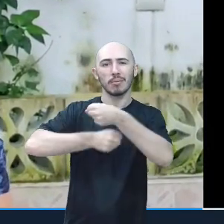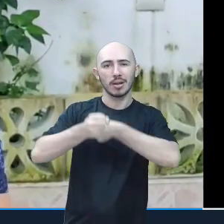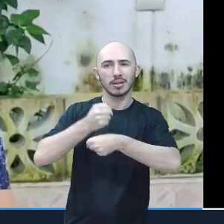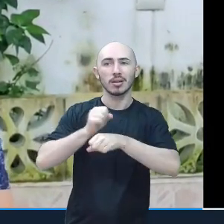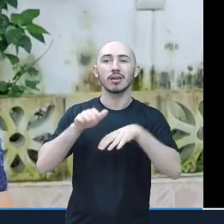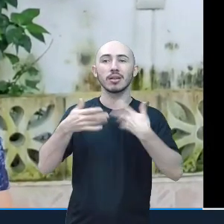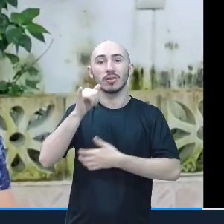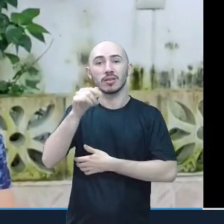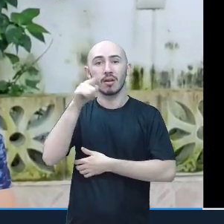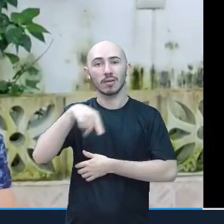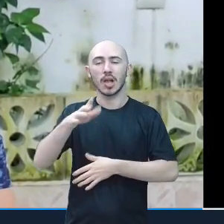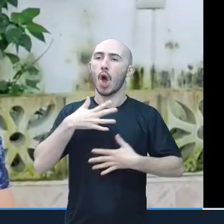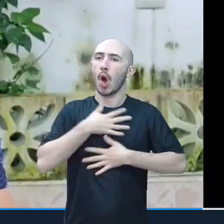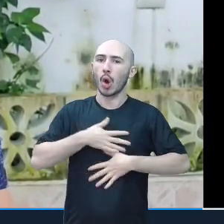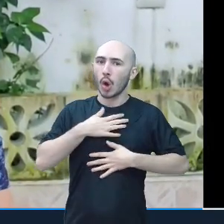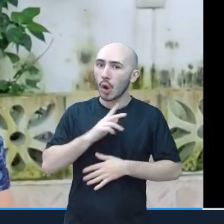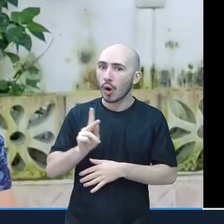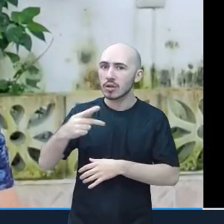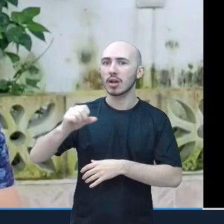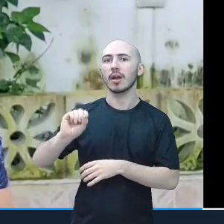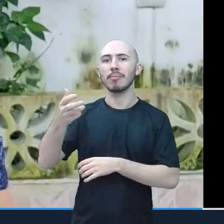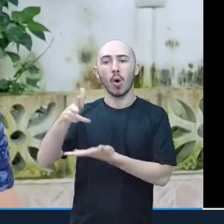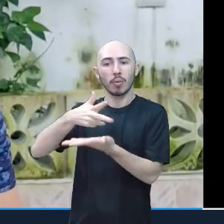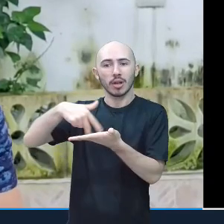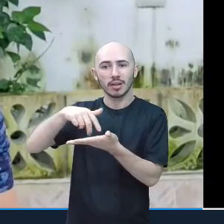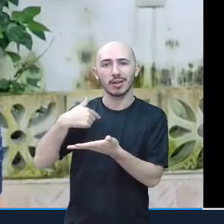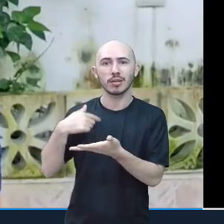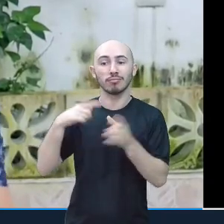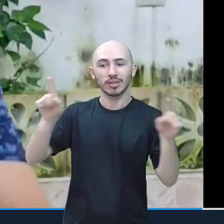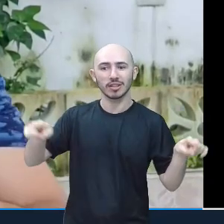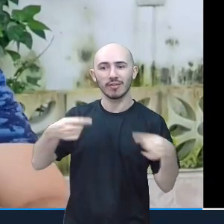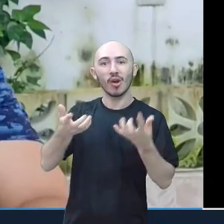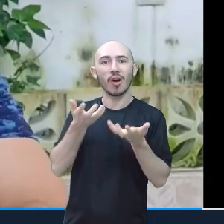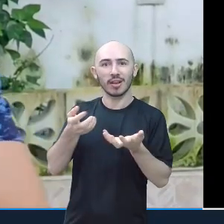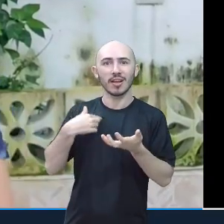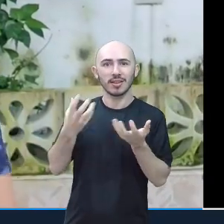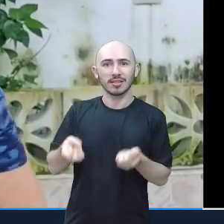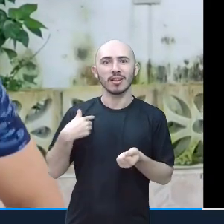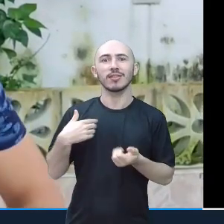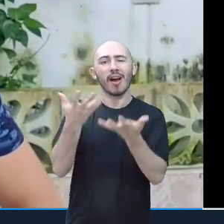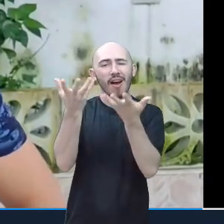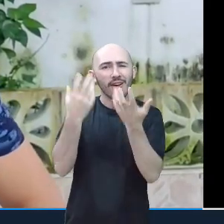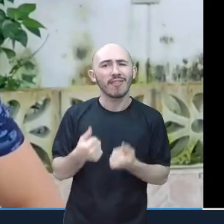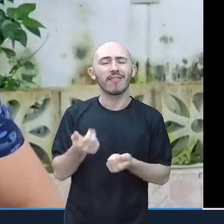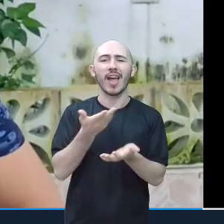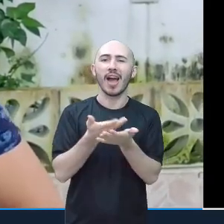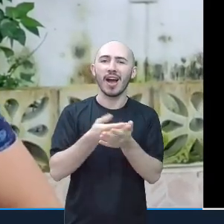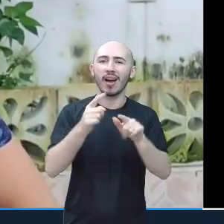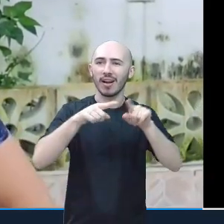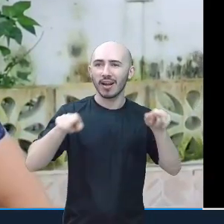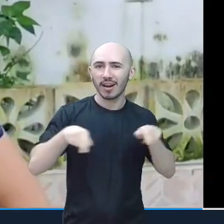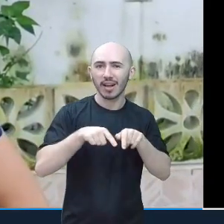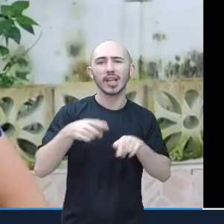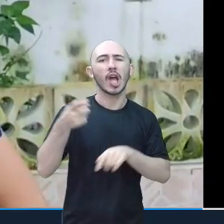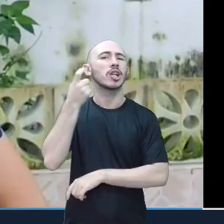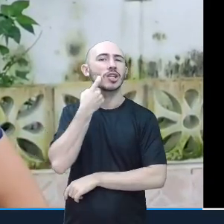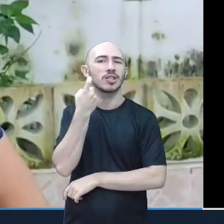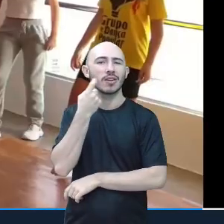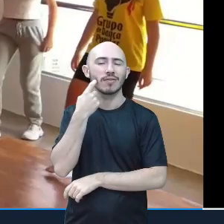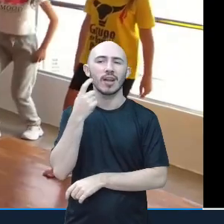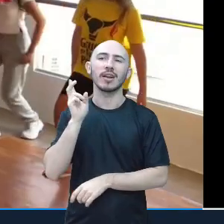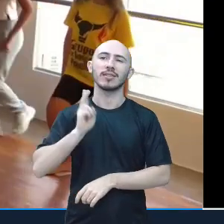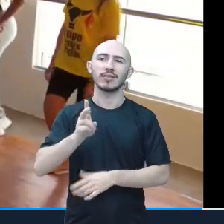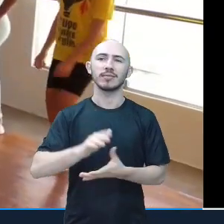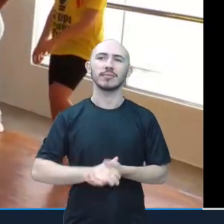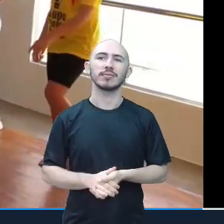um K-popper e gosta muito de dançar ou quer se desafiar, venha fazer aulas comigo aqui no Estúdio Anesca, França, às sextas-feiras.